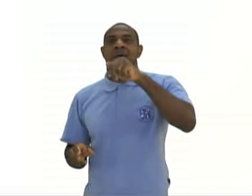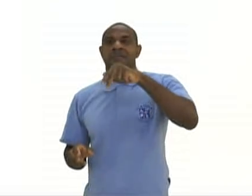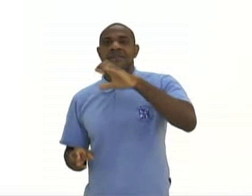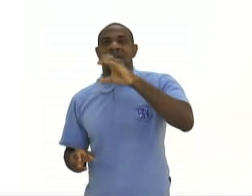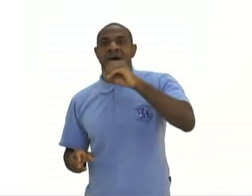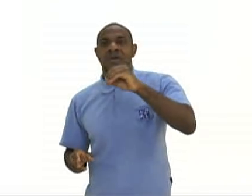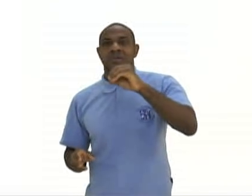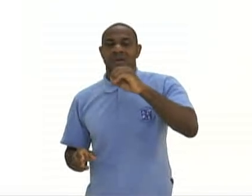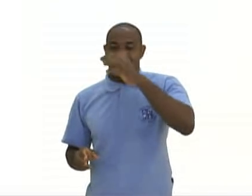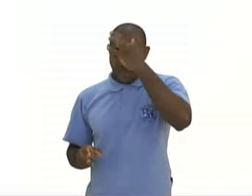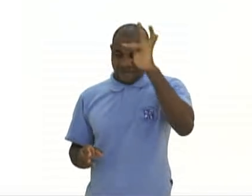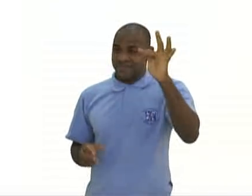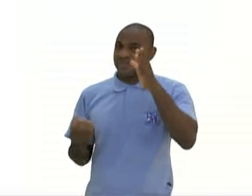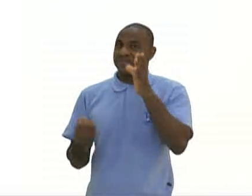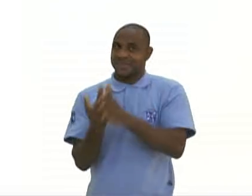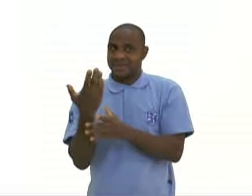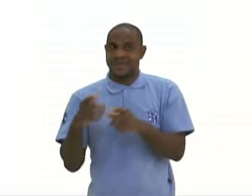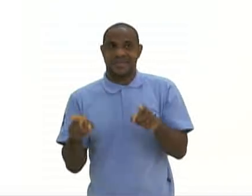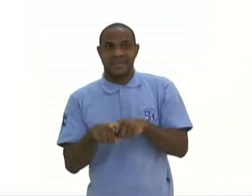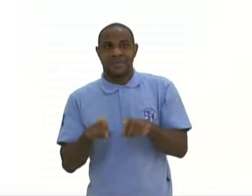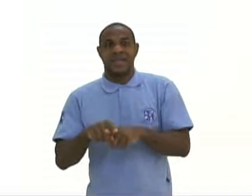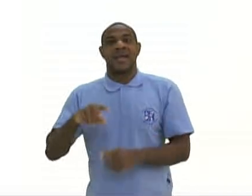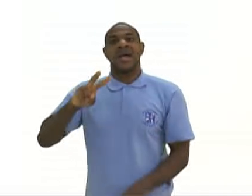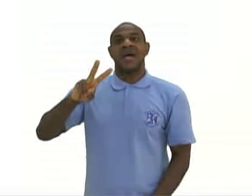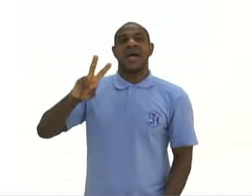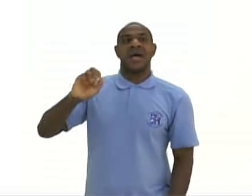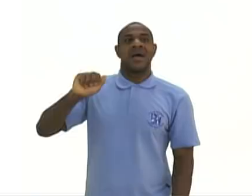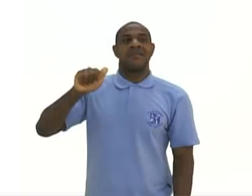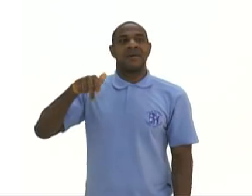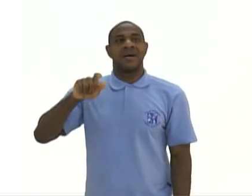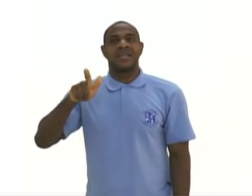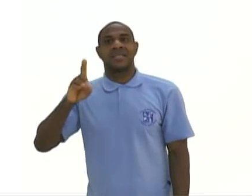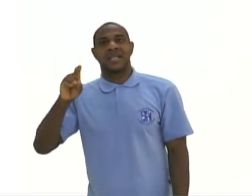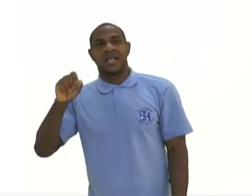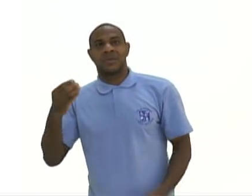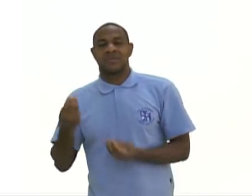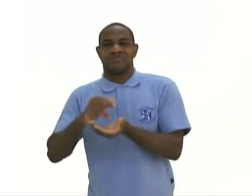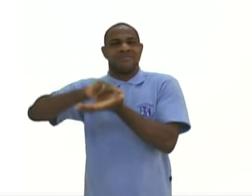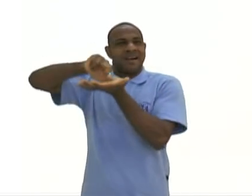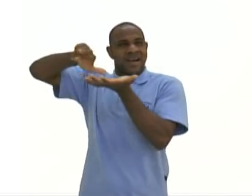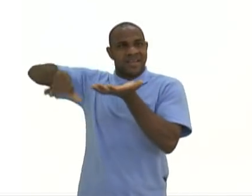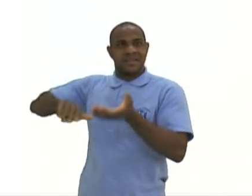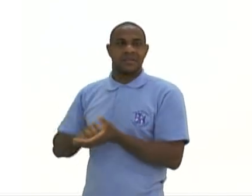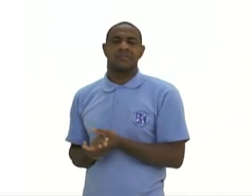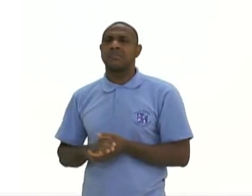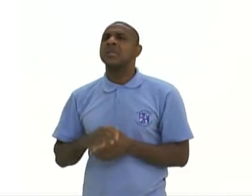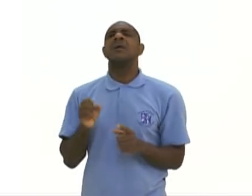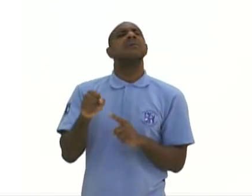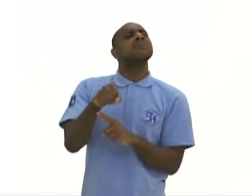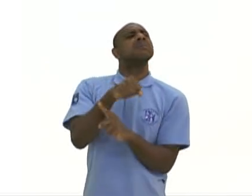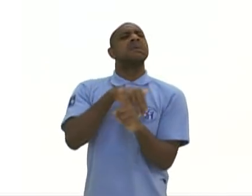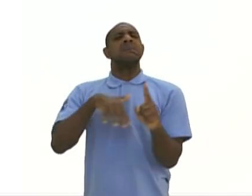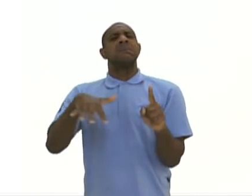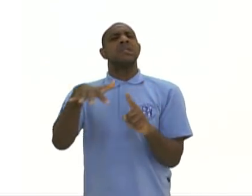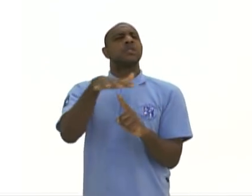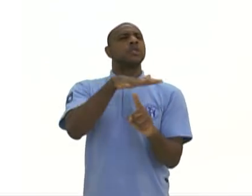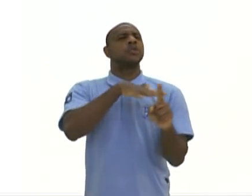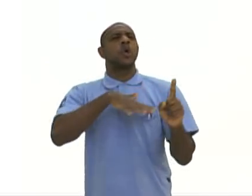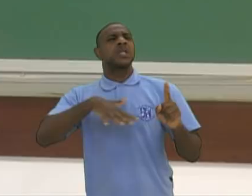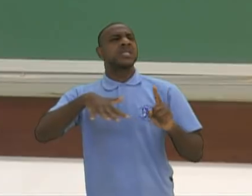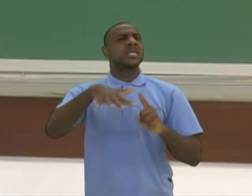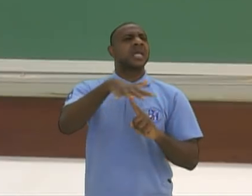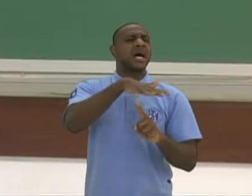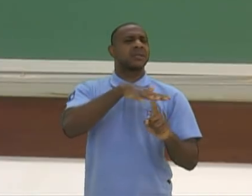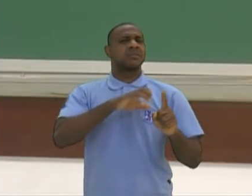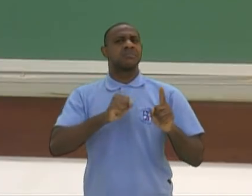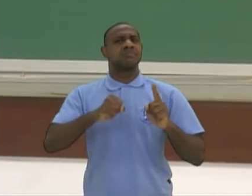suevos, os vândalos, os visigodos, entre outros. E a sociedade? É difícil. Como eu